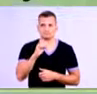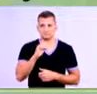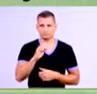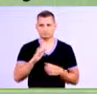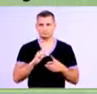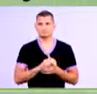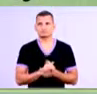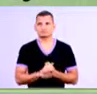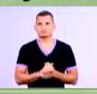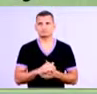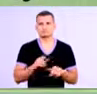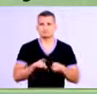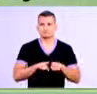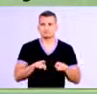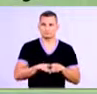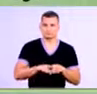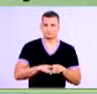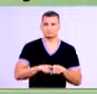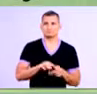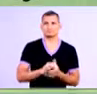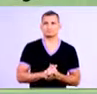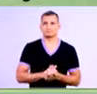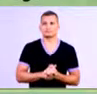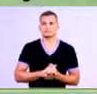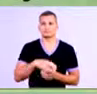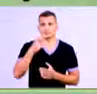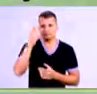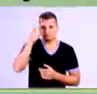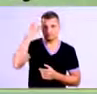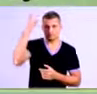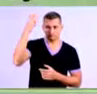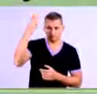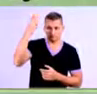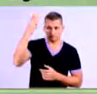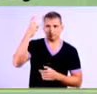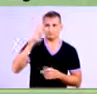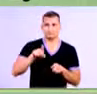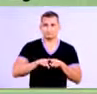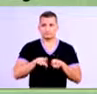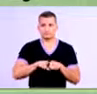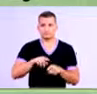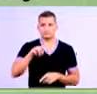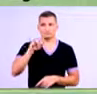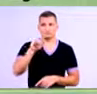habilidades mecânicas e intelectuais.